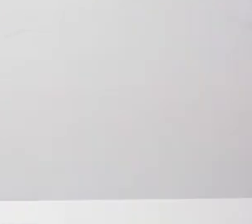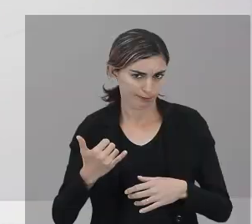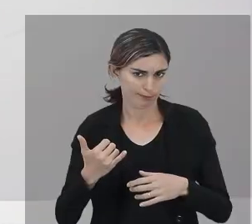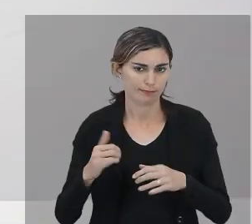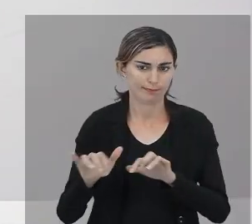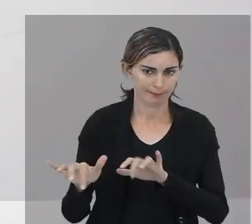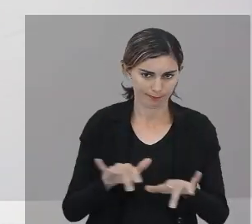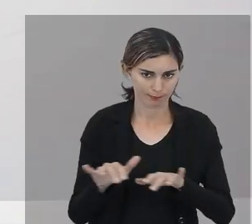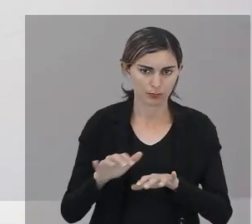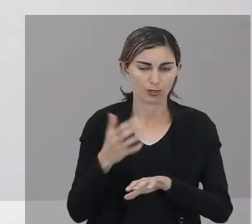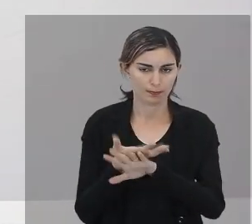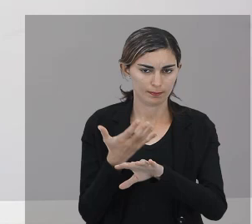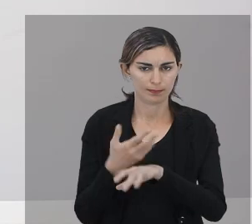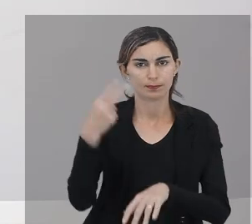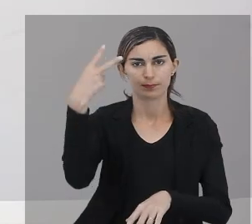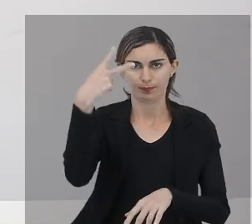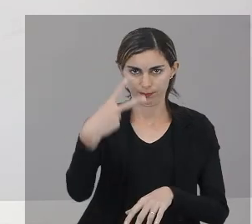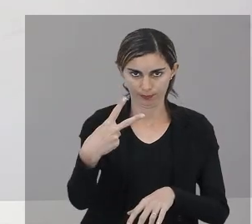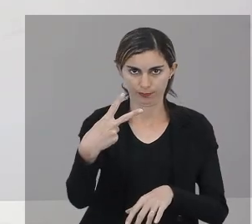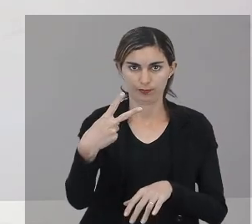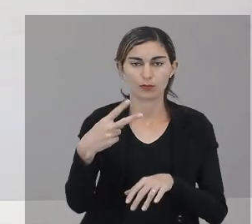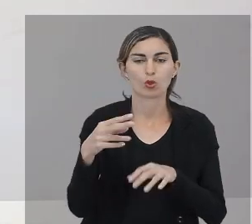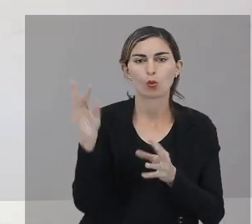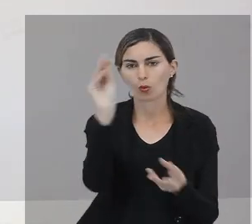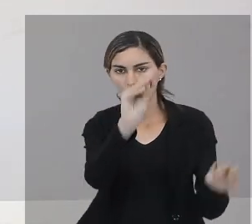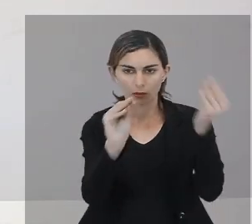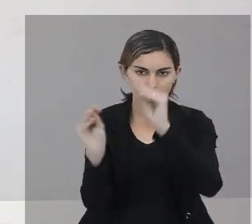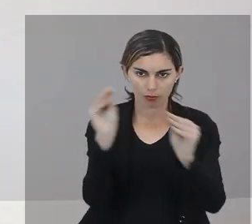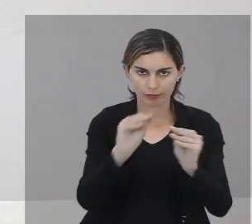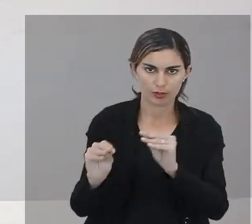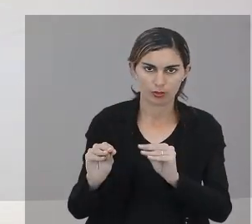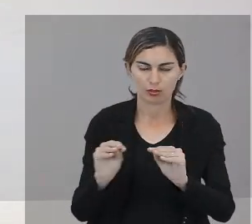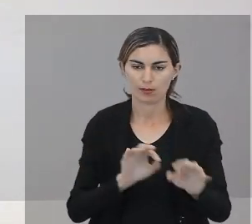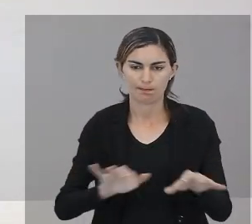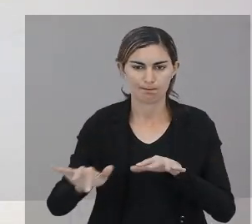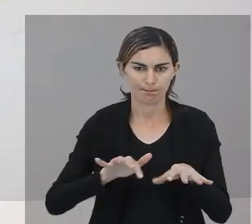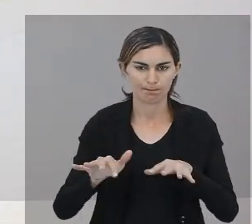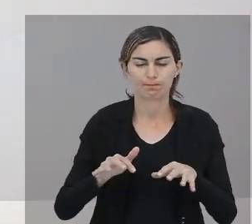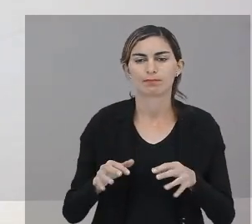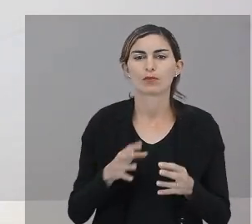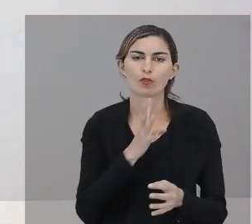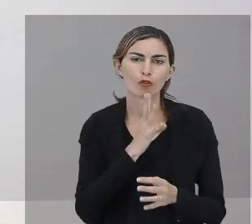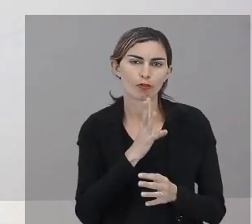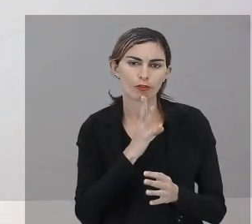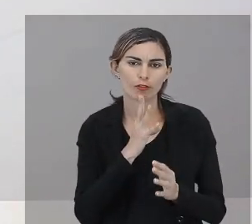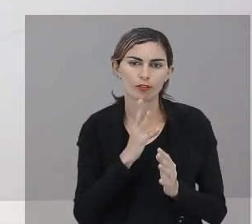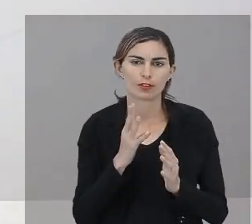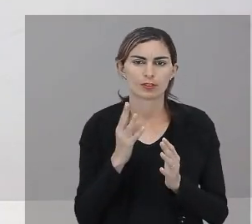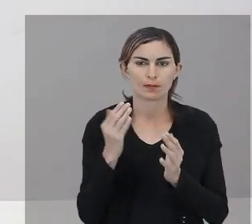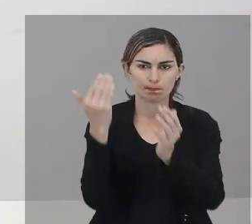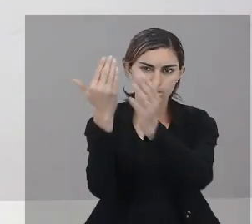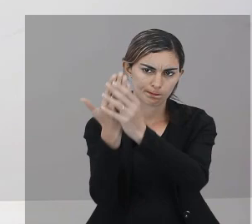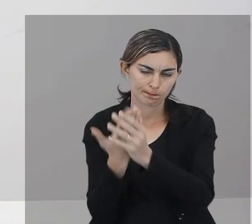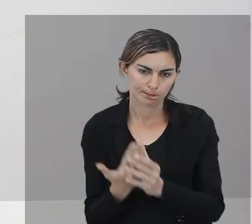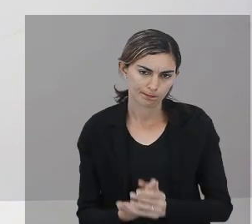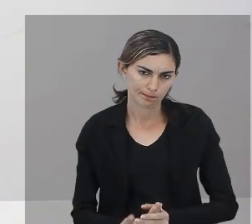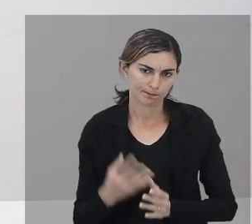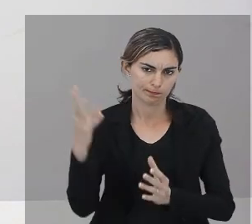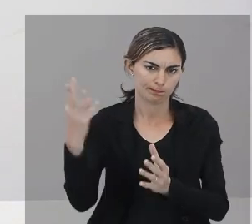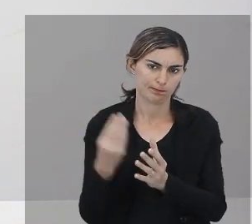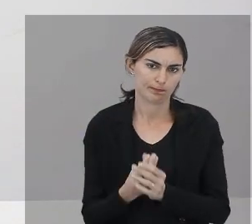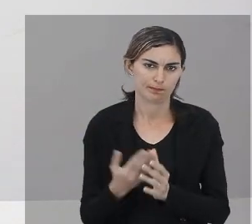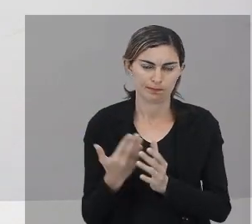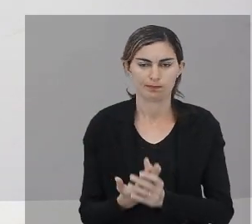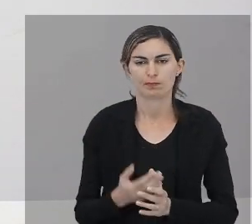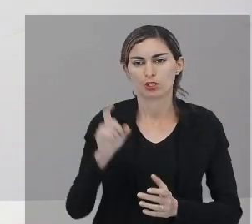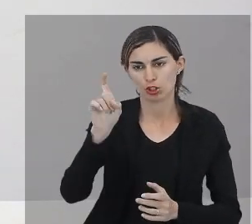Mendonça. Esta é a competência 2, configurar um ambiente de desenvolvimento e conhecer os arquivos